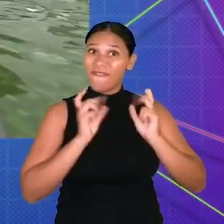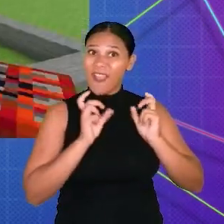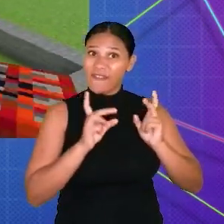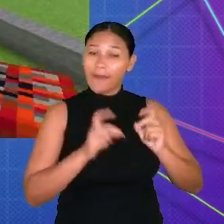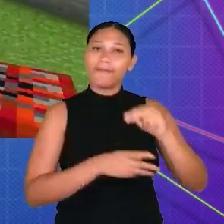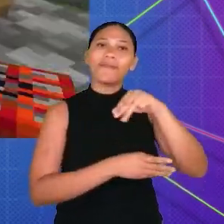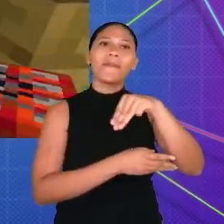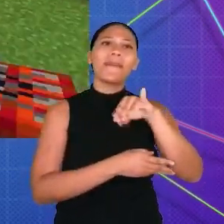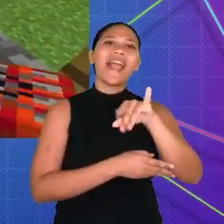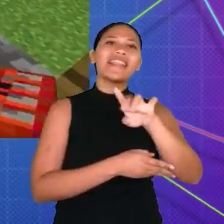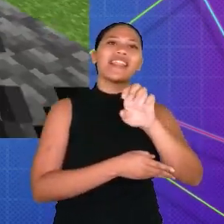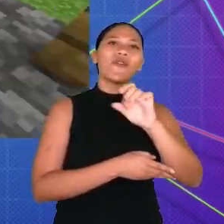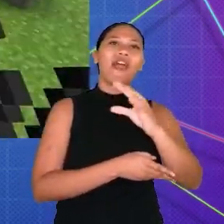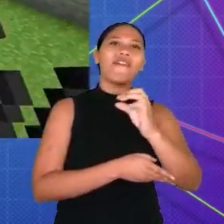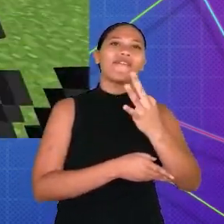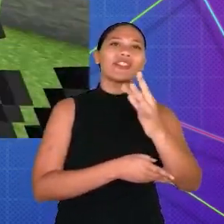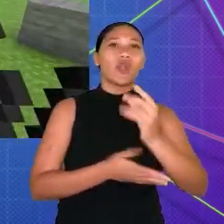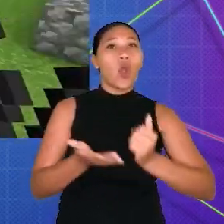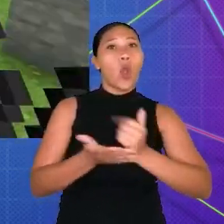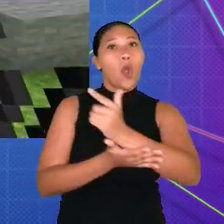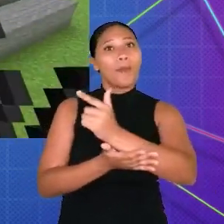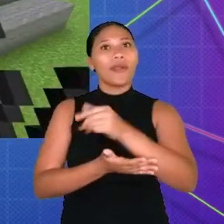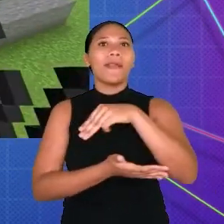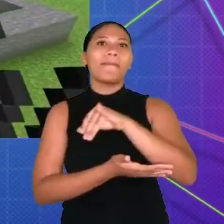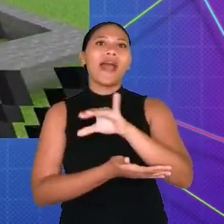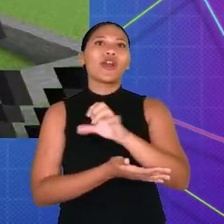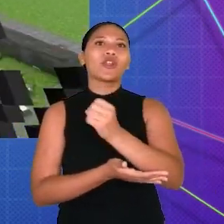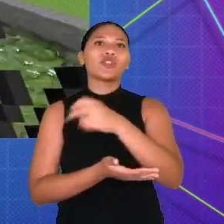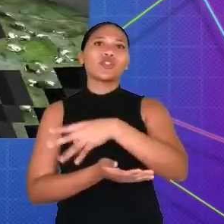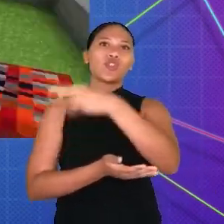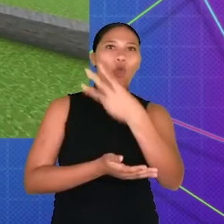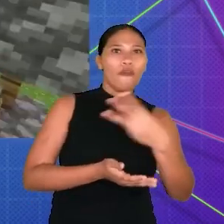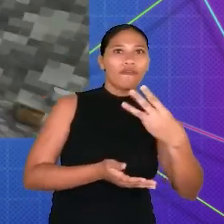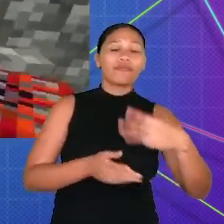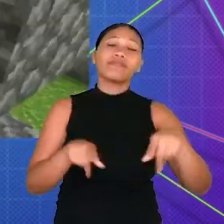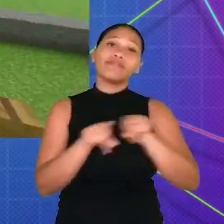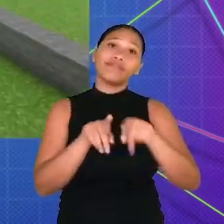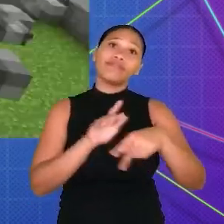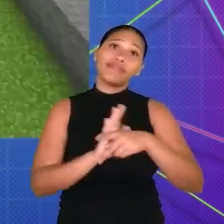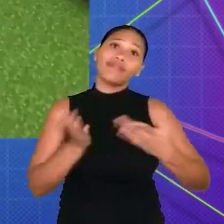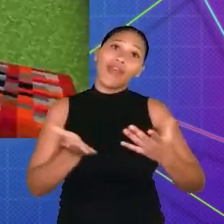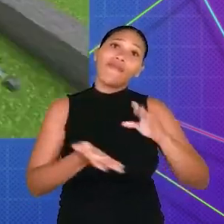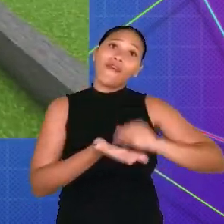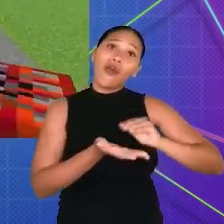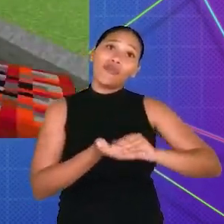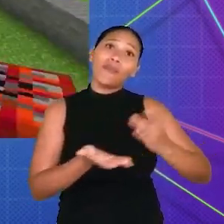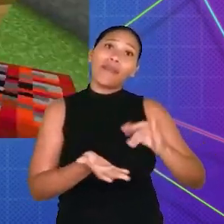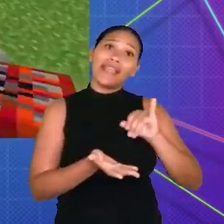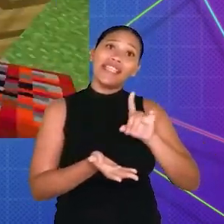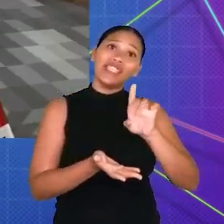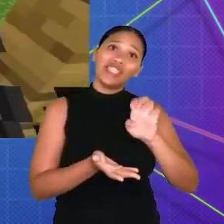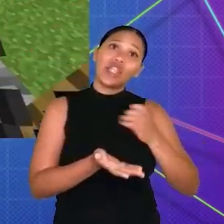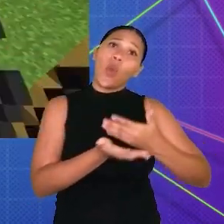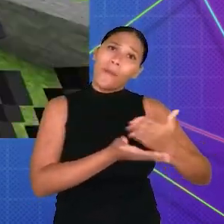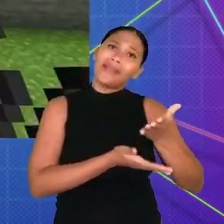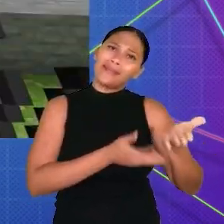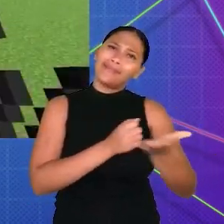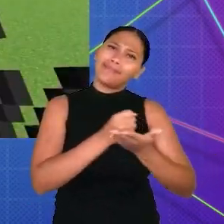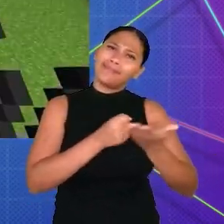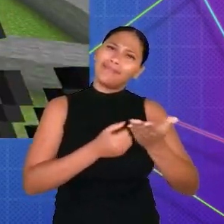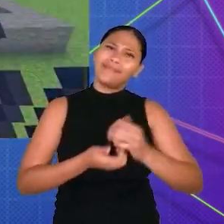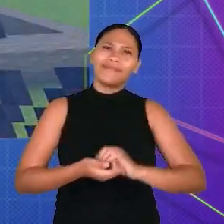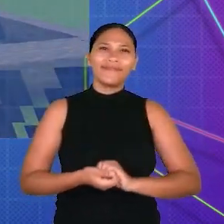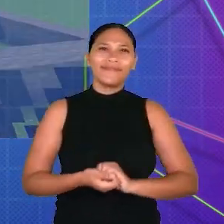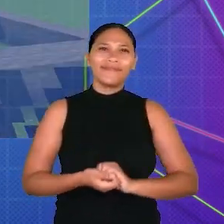anos, Minecraft foi comprado pela Microsoft. Sendo assim, deixou sua classificação de indie, mas a sua origem começou nesse